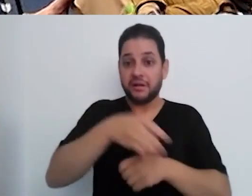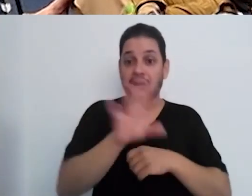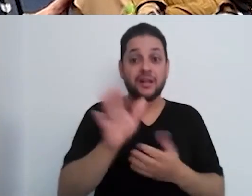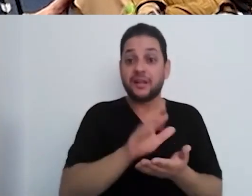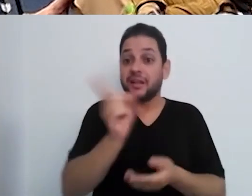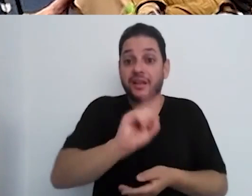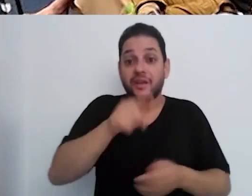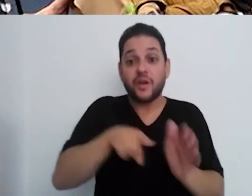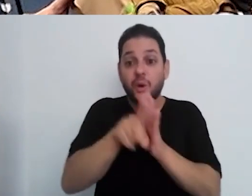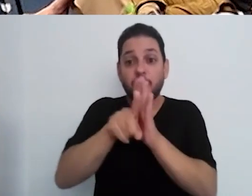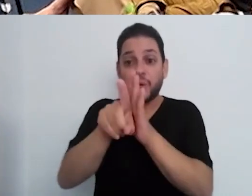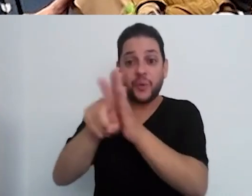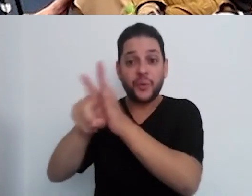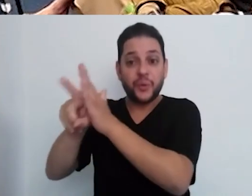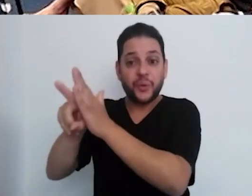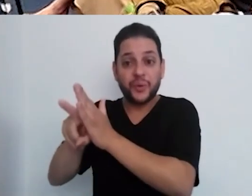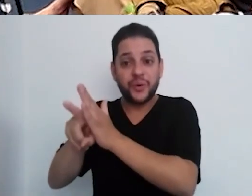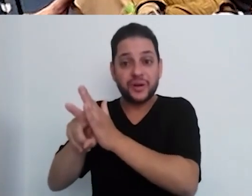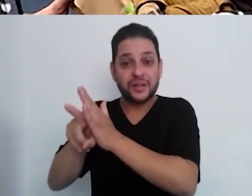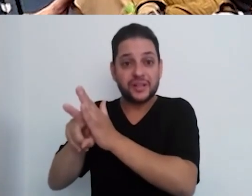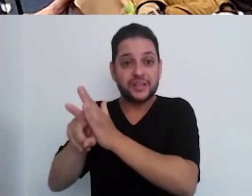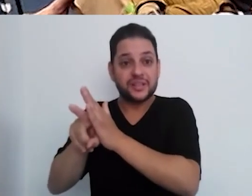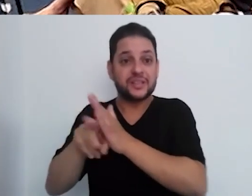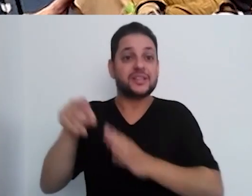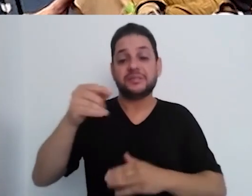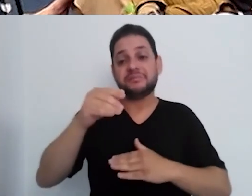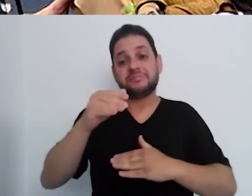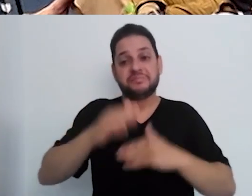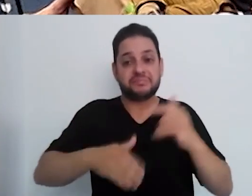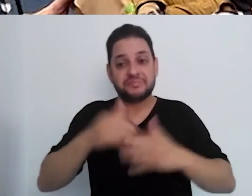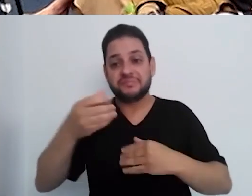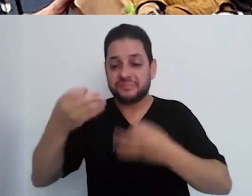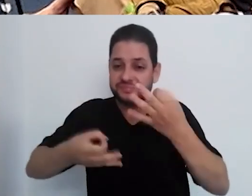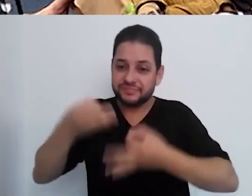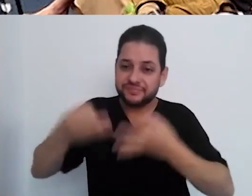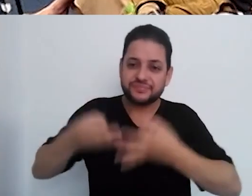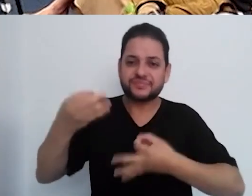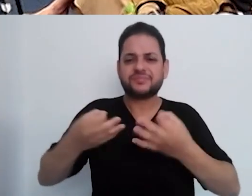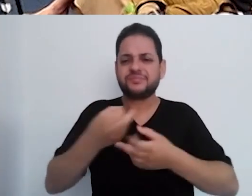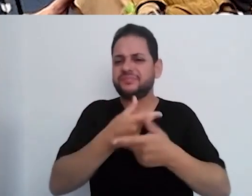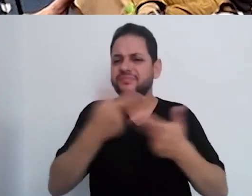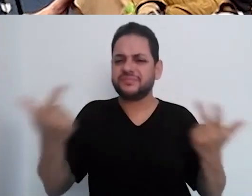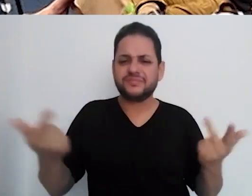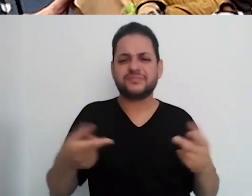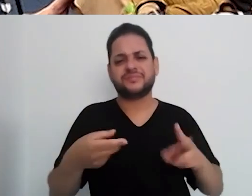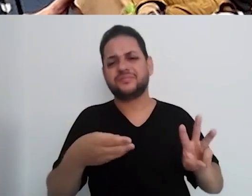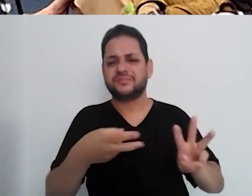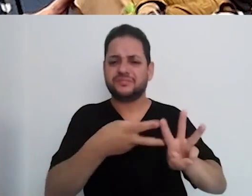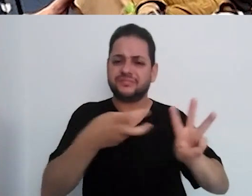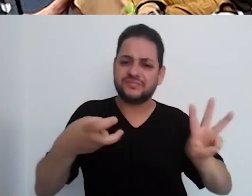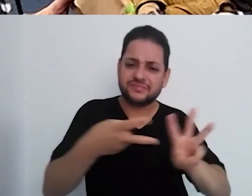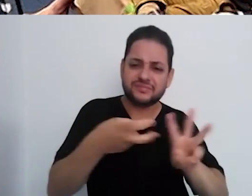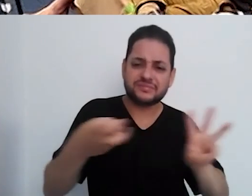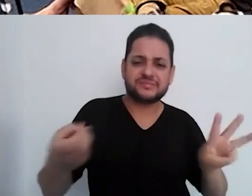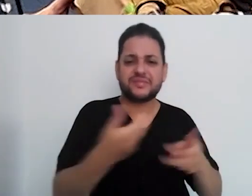nada. A justiça restaurativa tem uma origem nas práticas ancestrais indígenas, né, e a constelação familiar vem de um outro lugar,